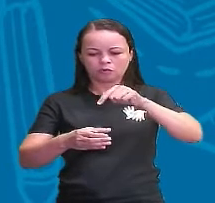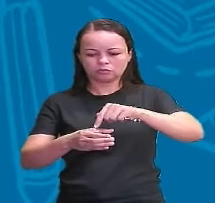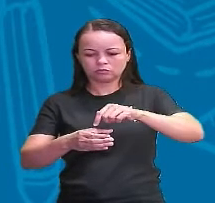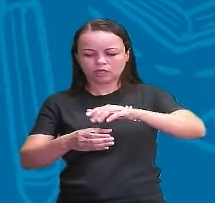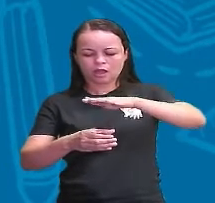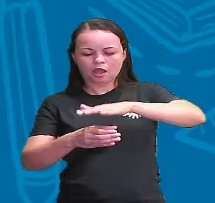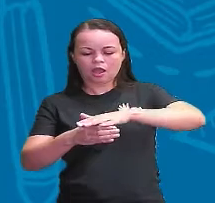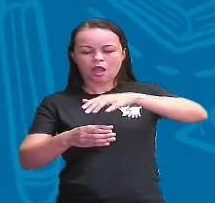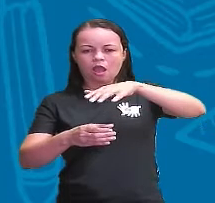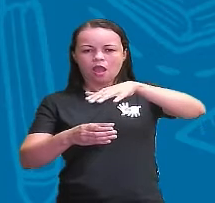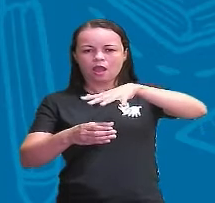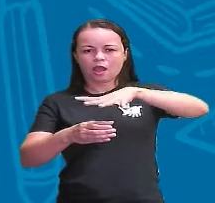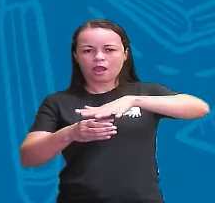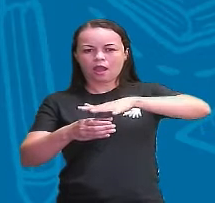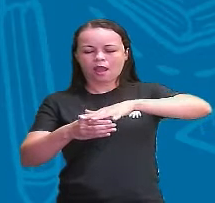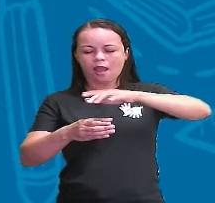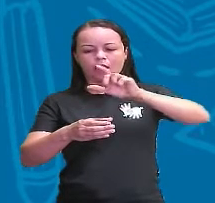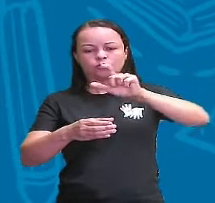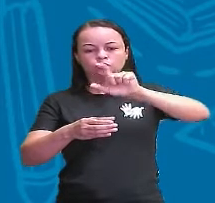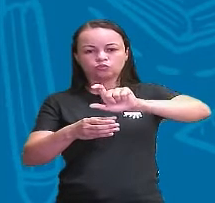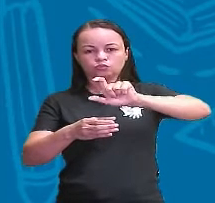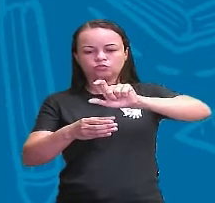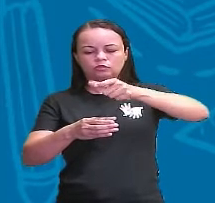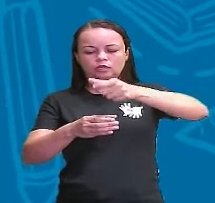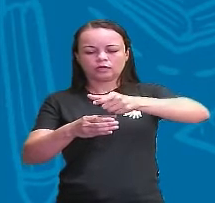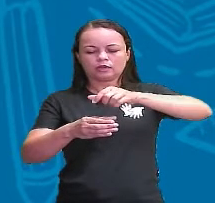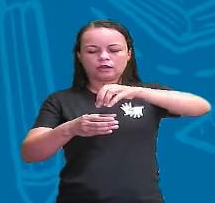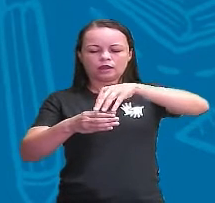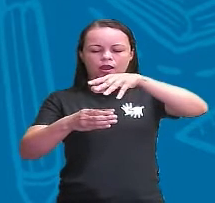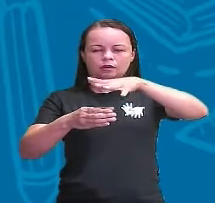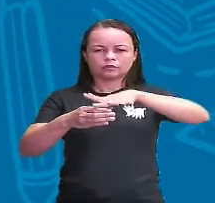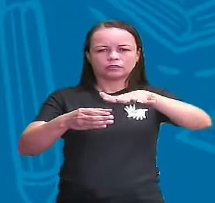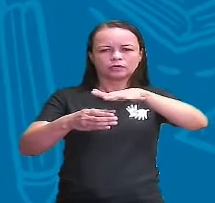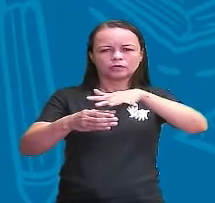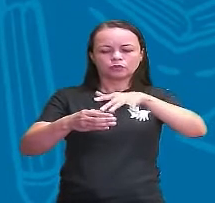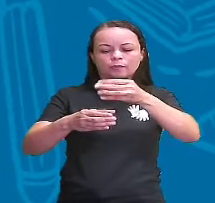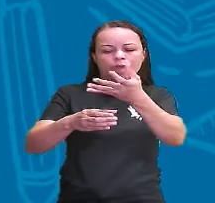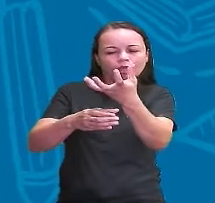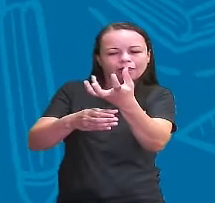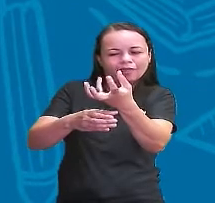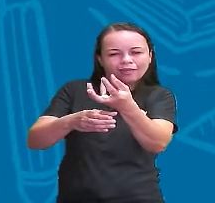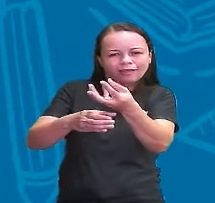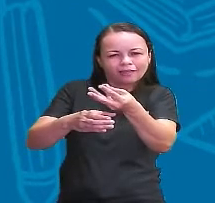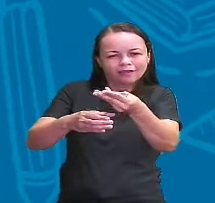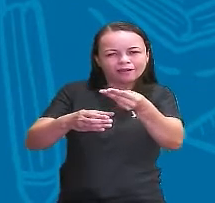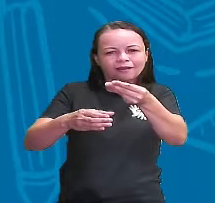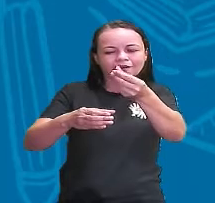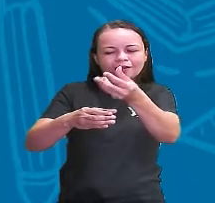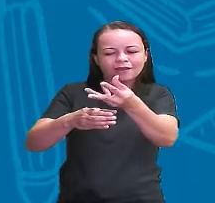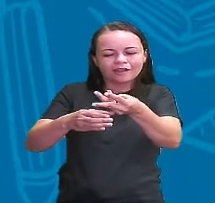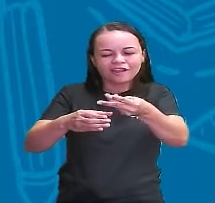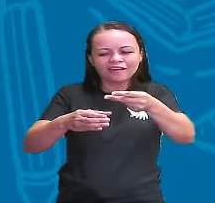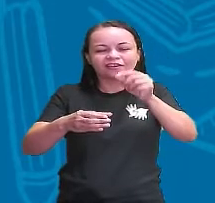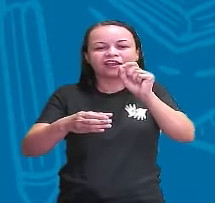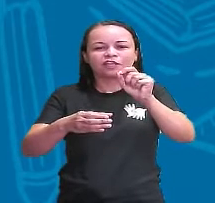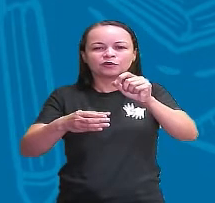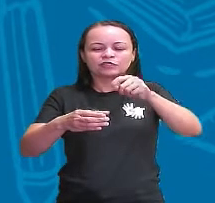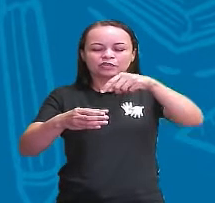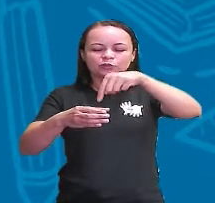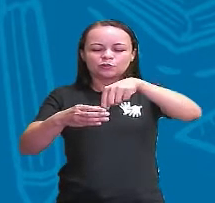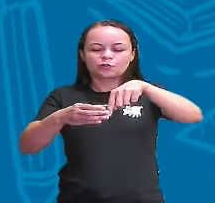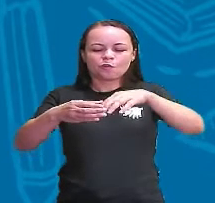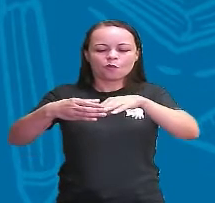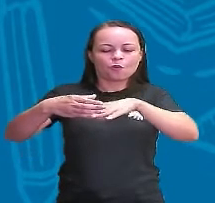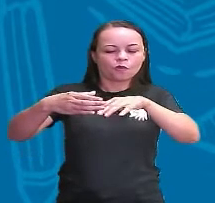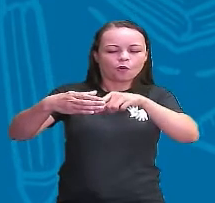gelo começar a derreter, porque ele vai estar em temperatura ambiente, né? Vai começar então dentro do copo, né?